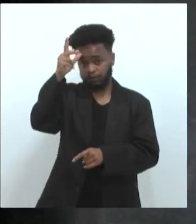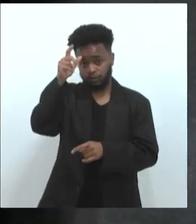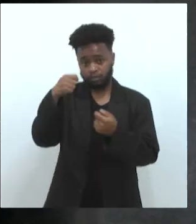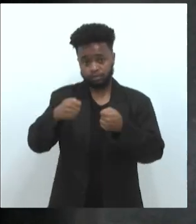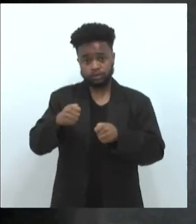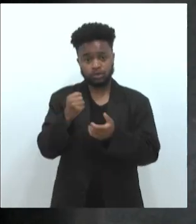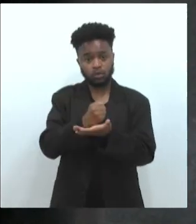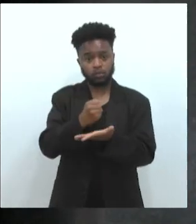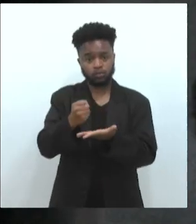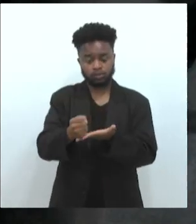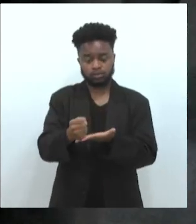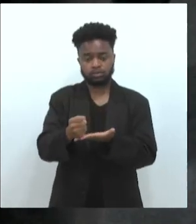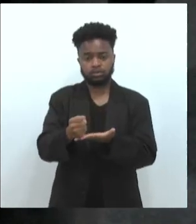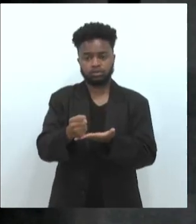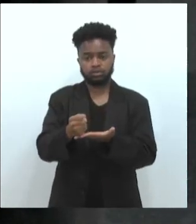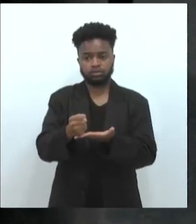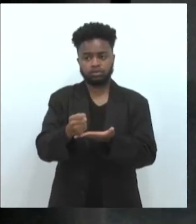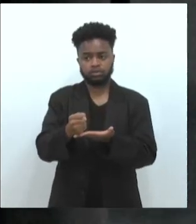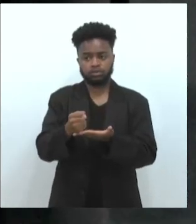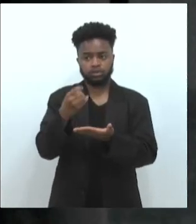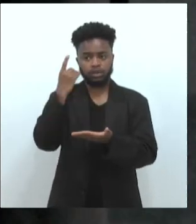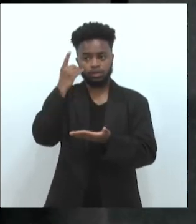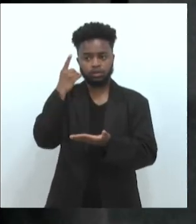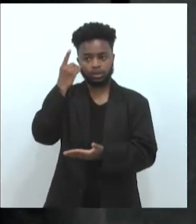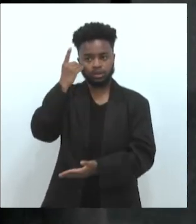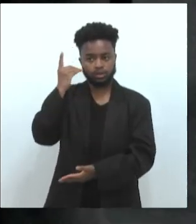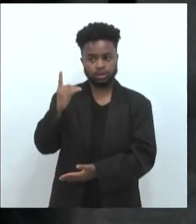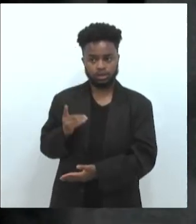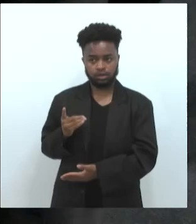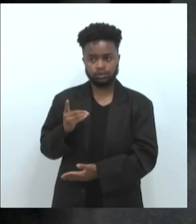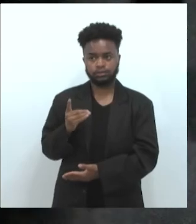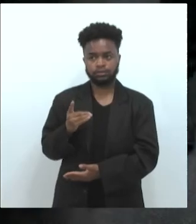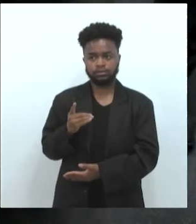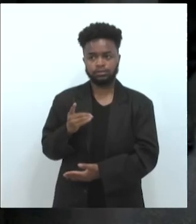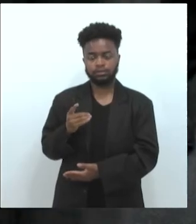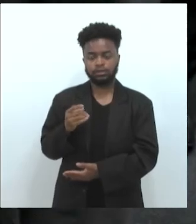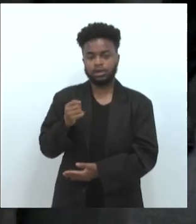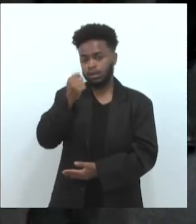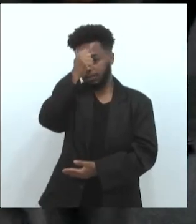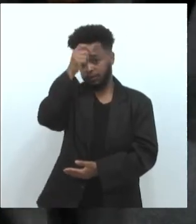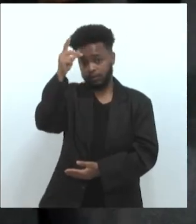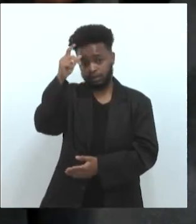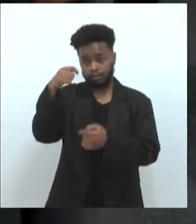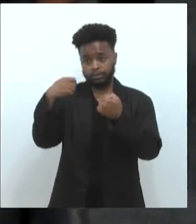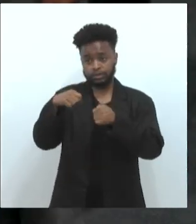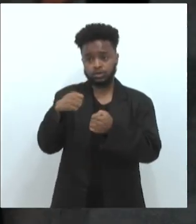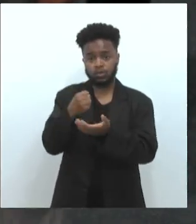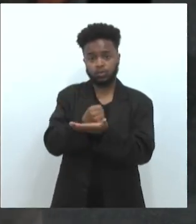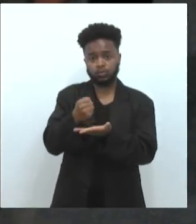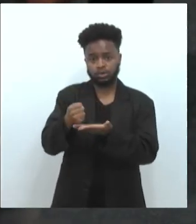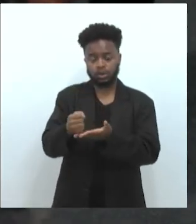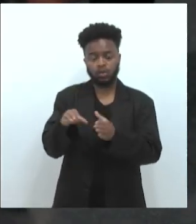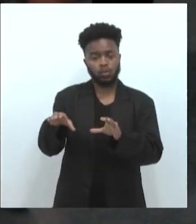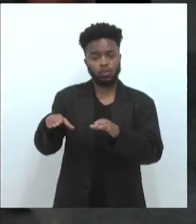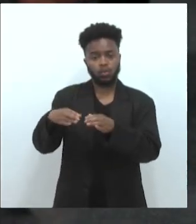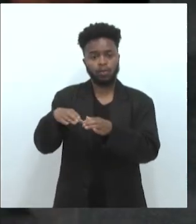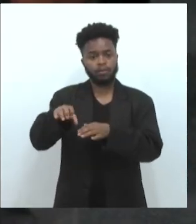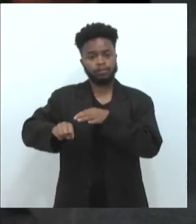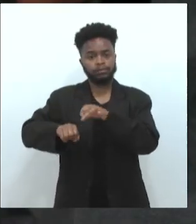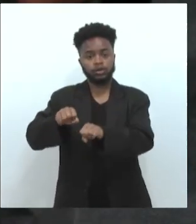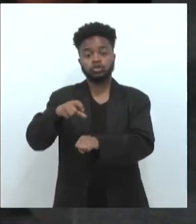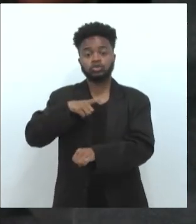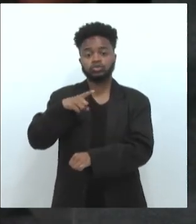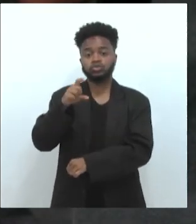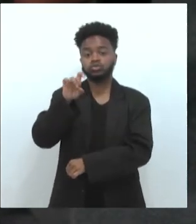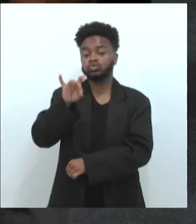contratar, deputada Dani Balbi, as prefeituras têm que contratar cooperativa de catadores, só 2